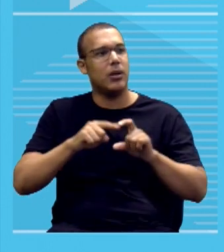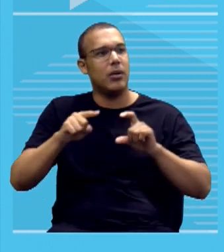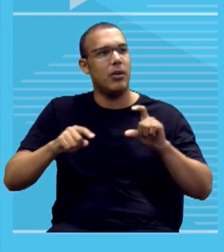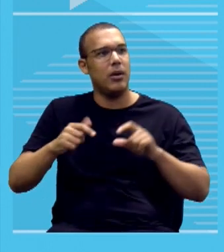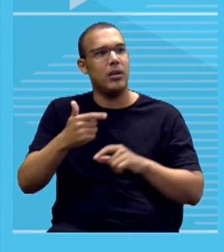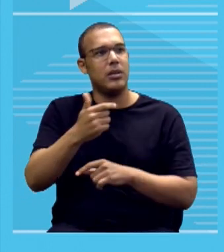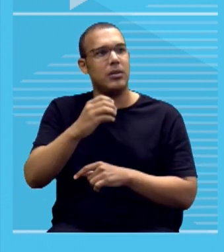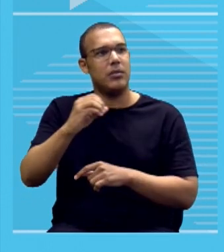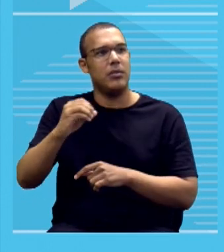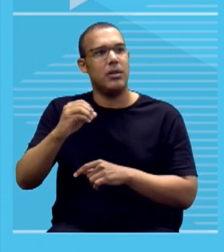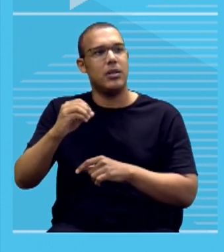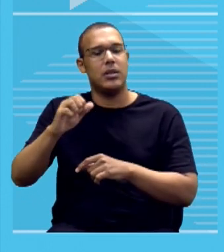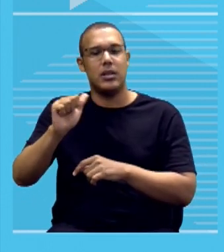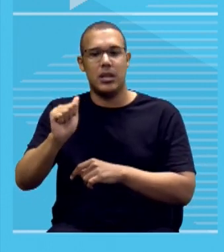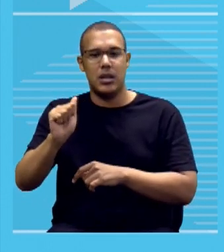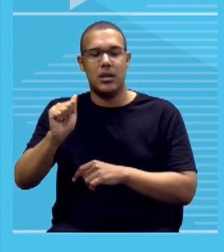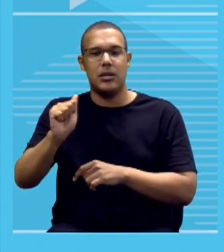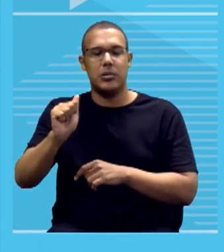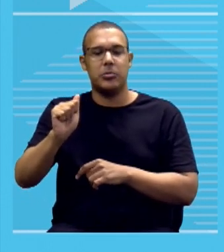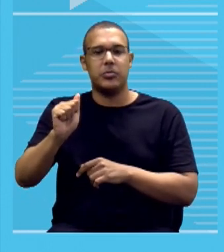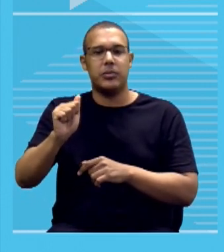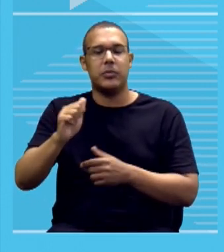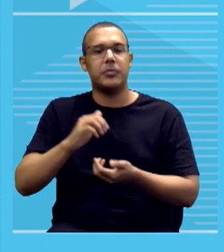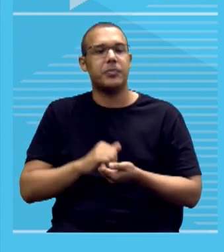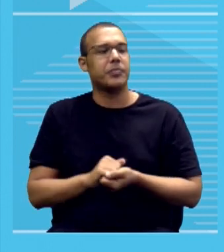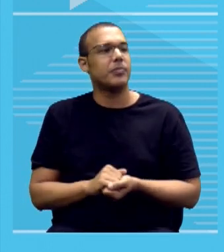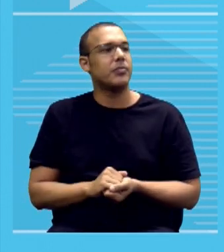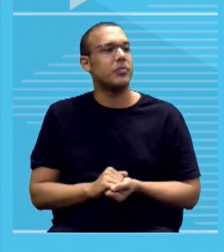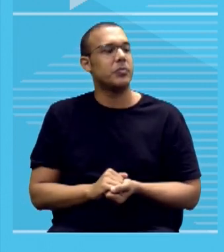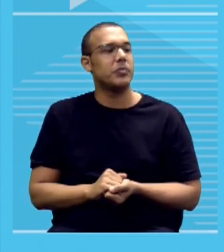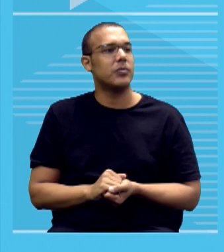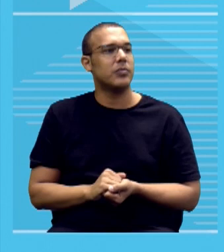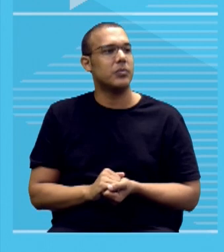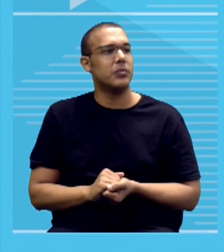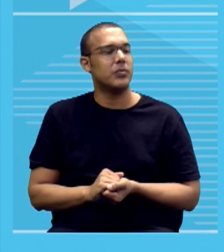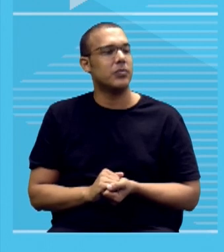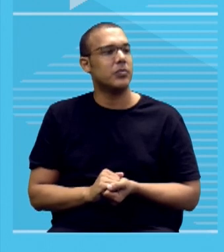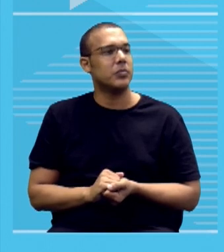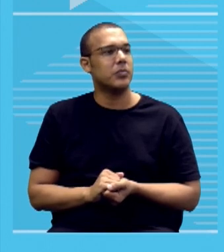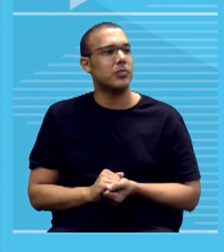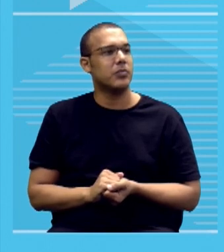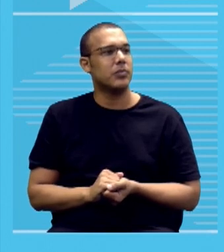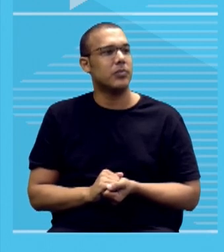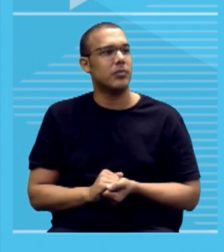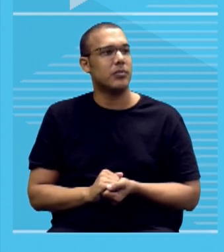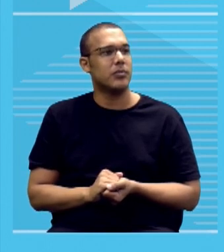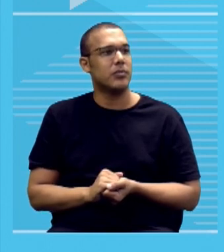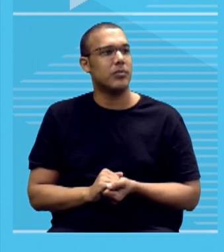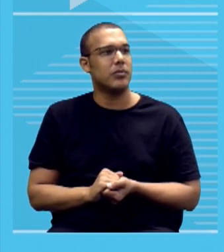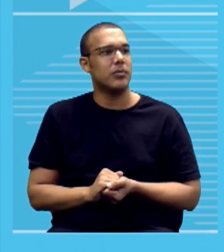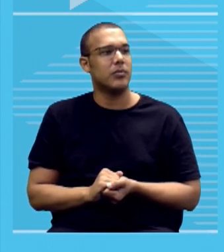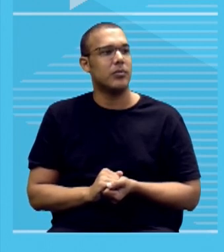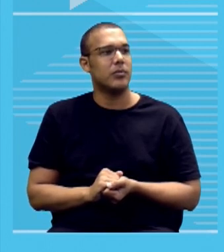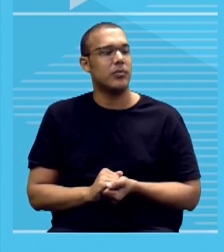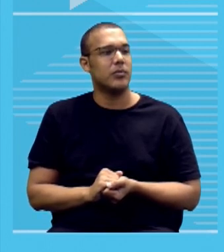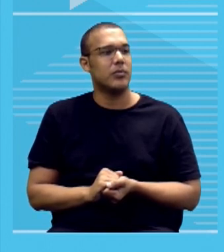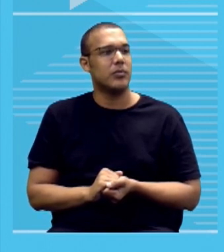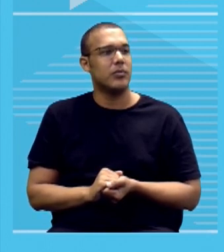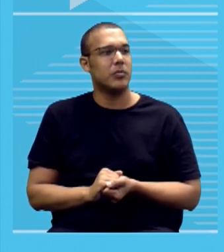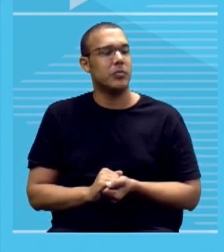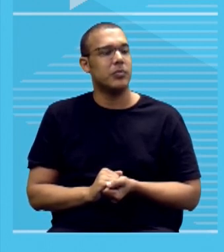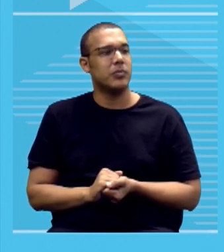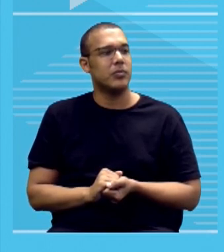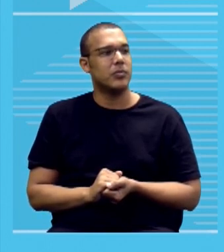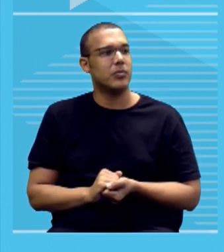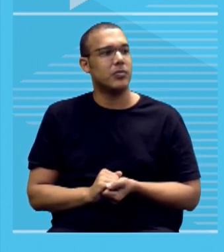os dados. Força contra a eletromotriz, resistência interna, DDP e corrente. Força contra a eletromotriz vai ser igual, DDP que